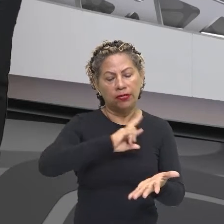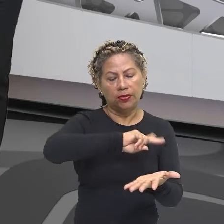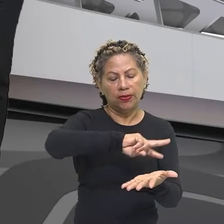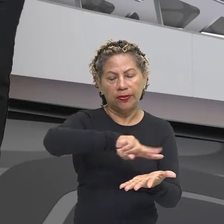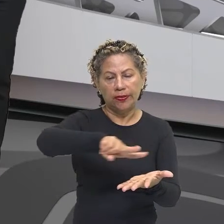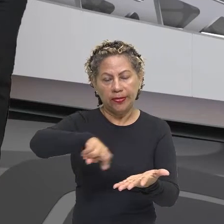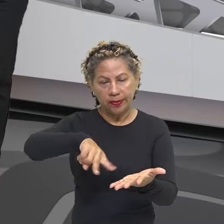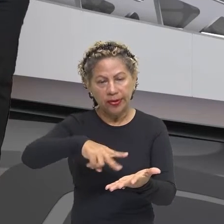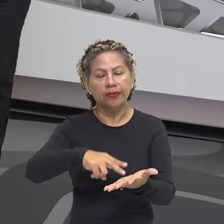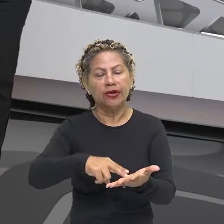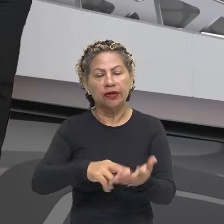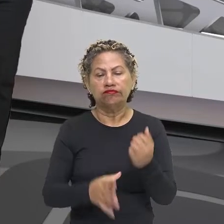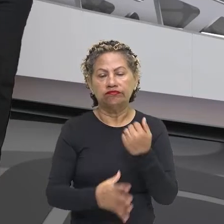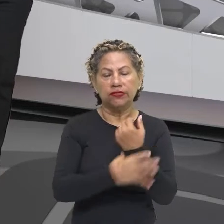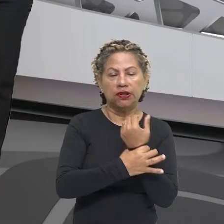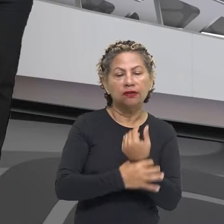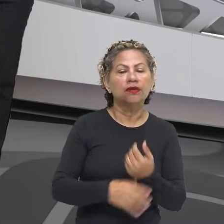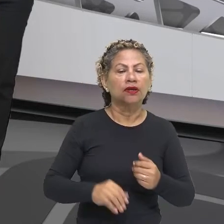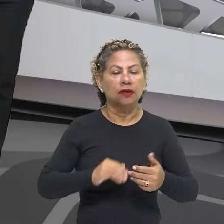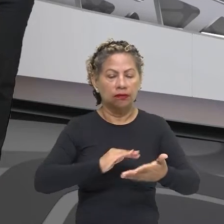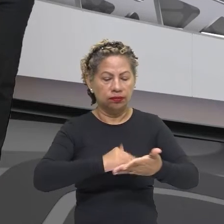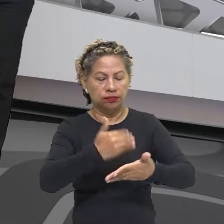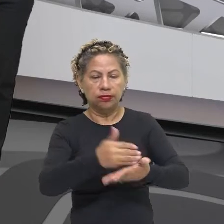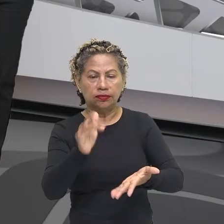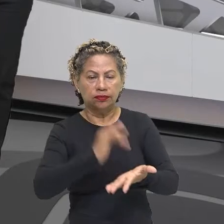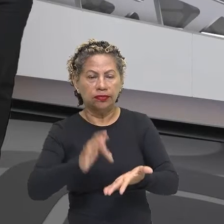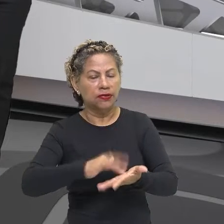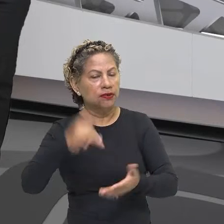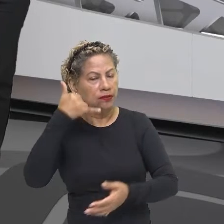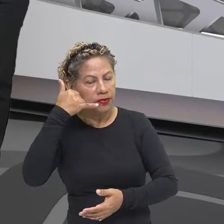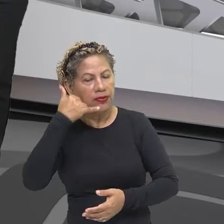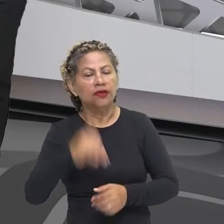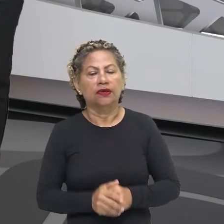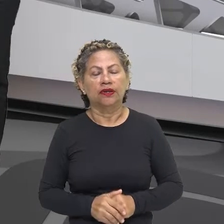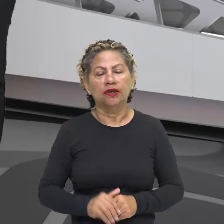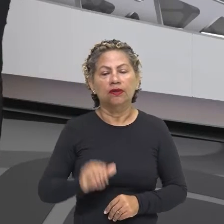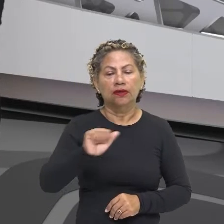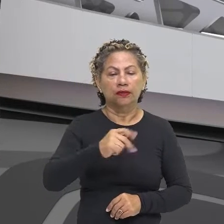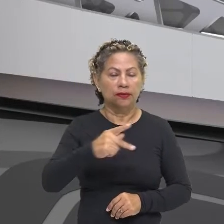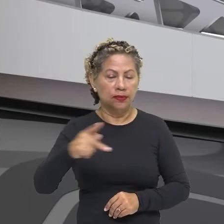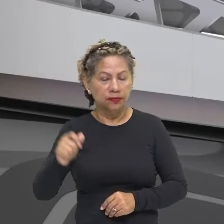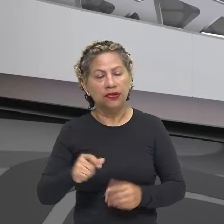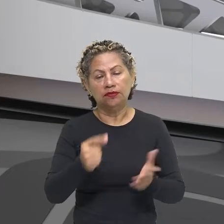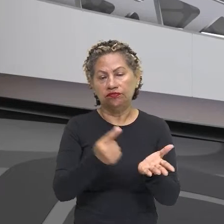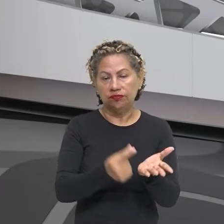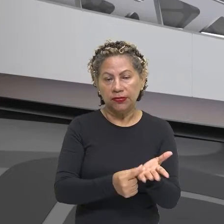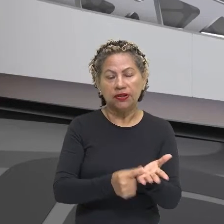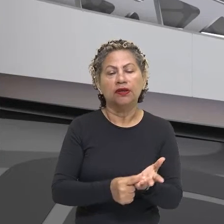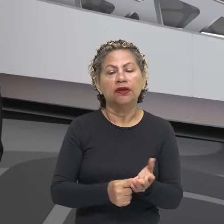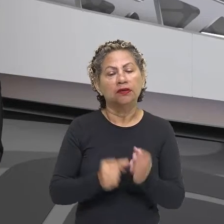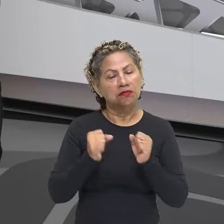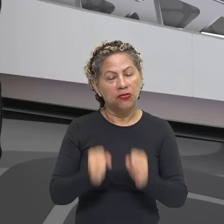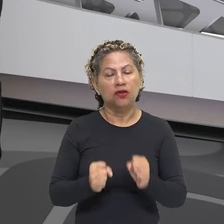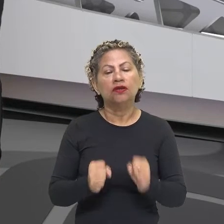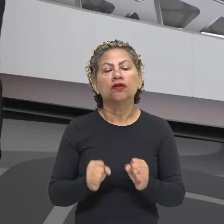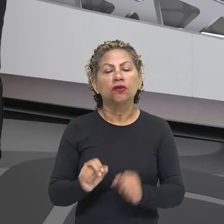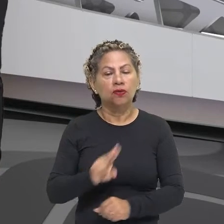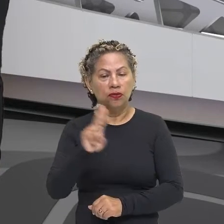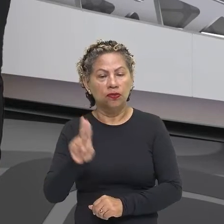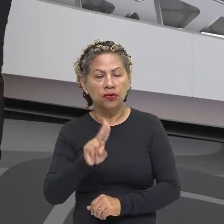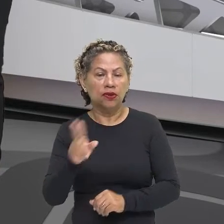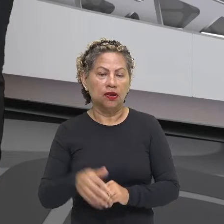de serem armazenadas de forma a garantir segurança desses dados. Existem versões